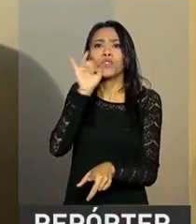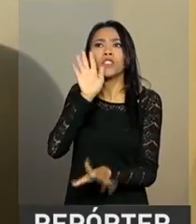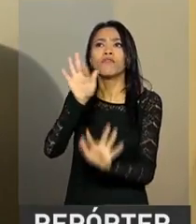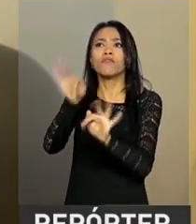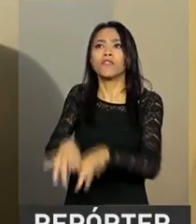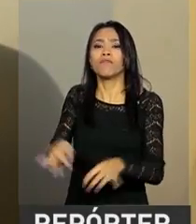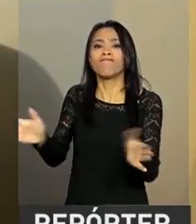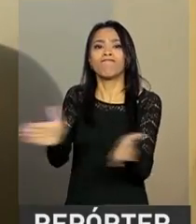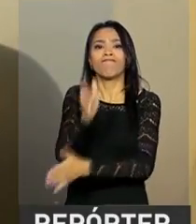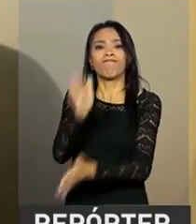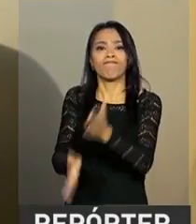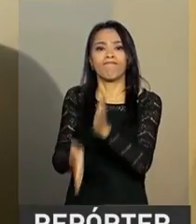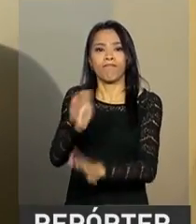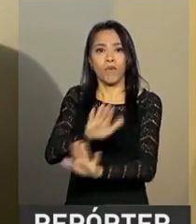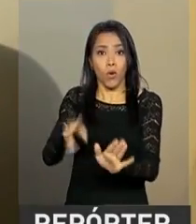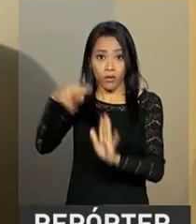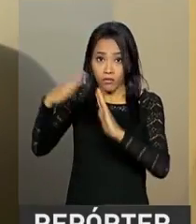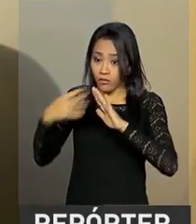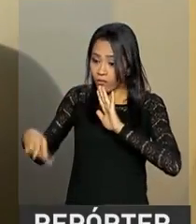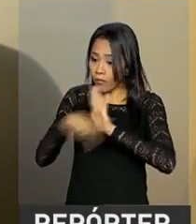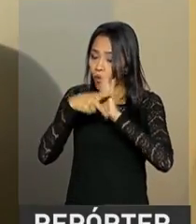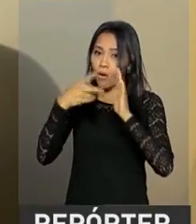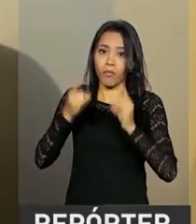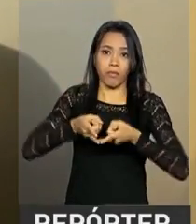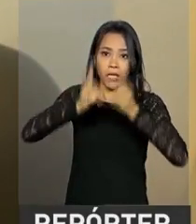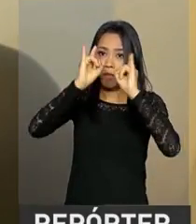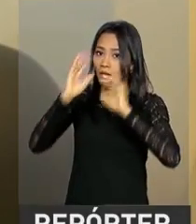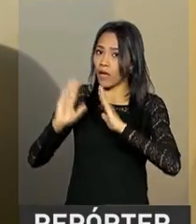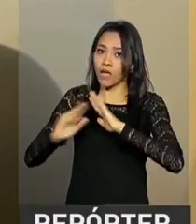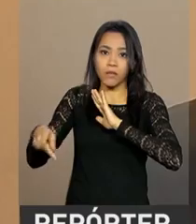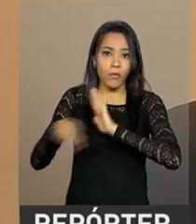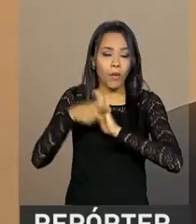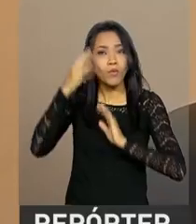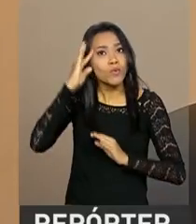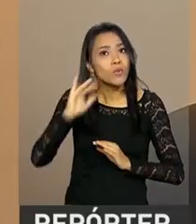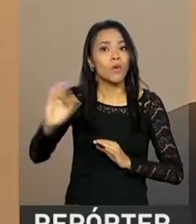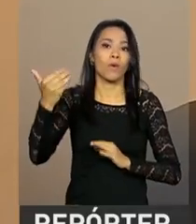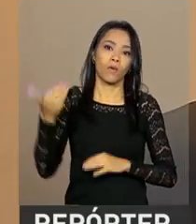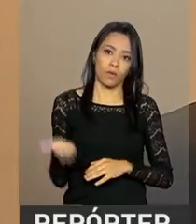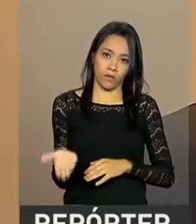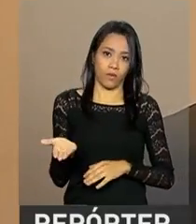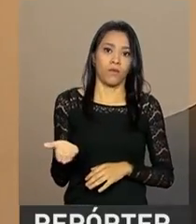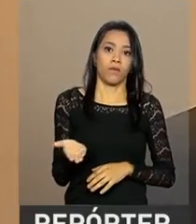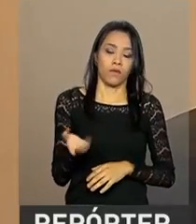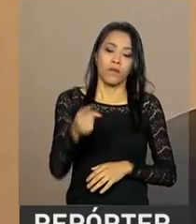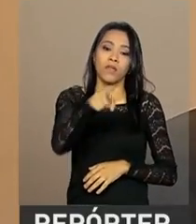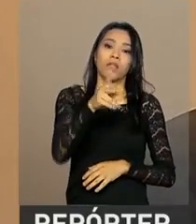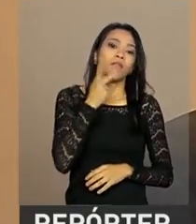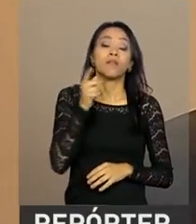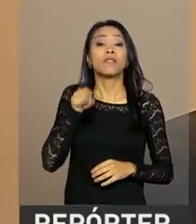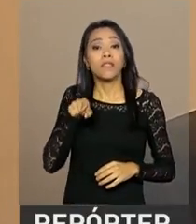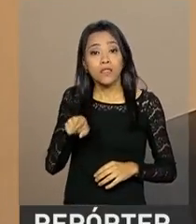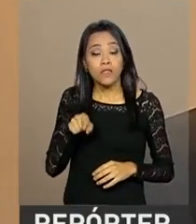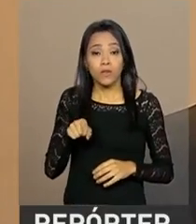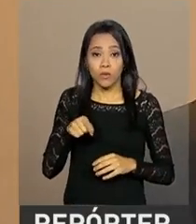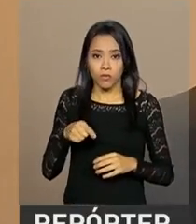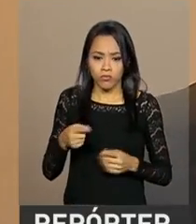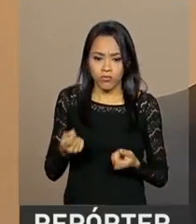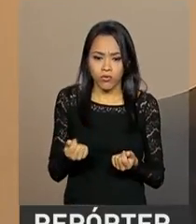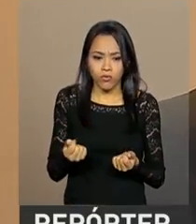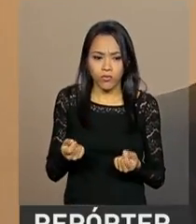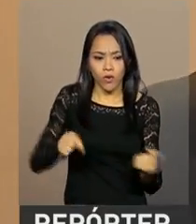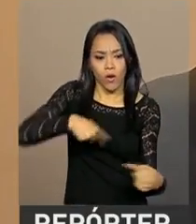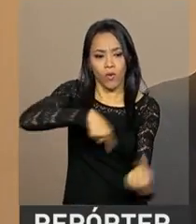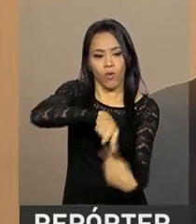então e ter aquilo que é nosso realizou o sonho da casa própria isso também estimula a economia